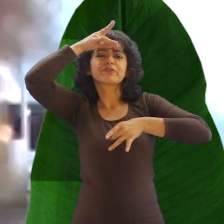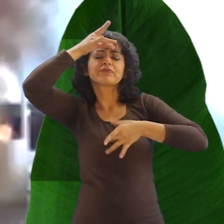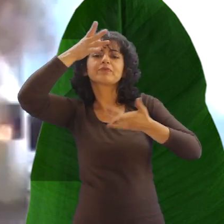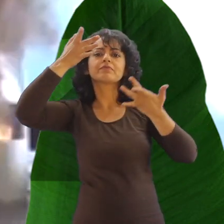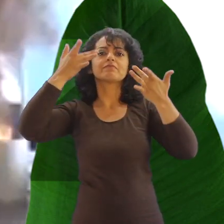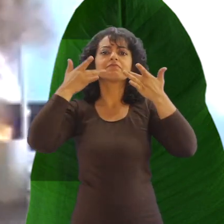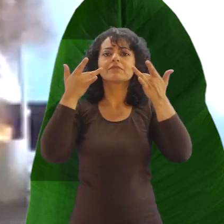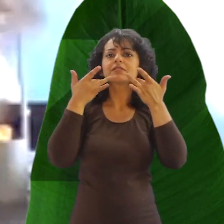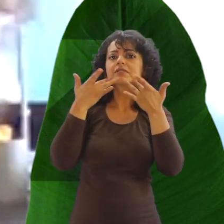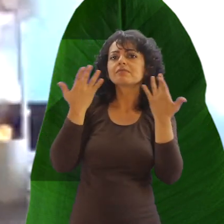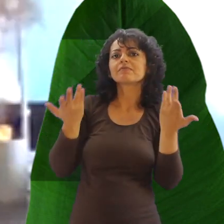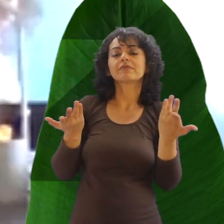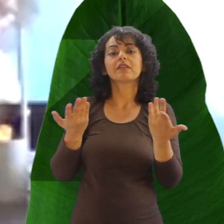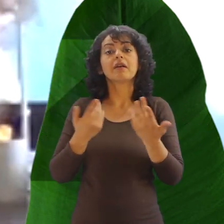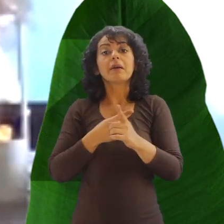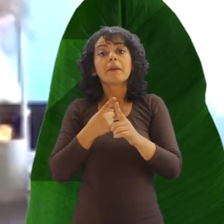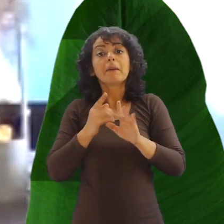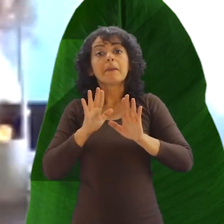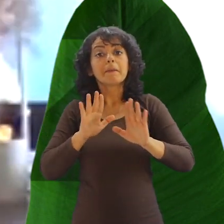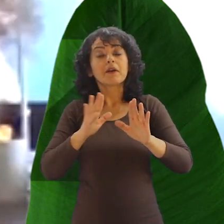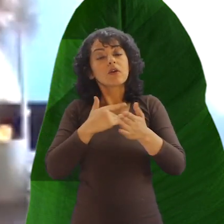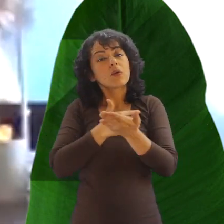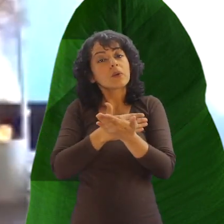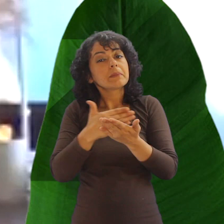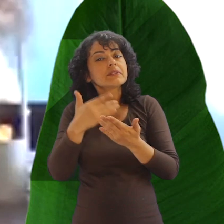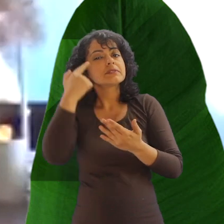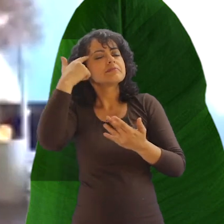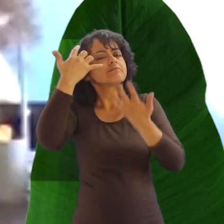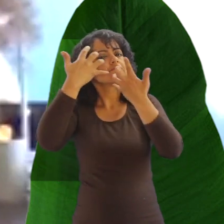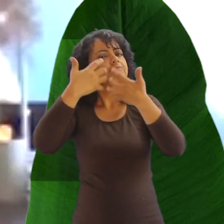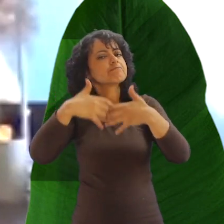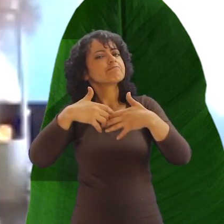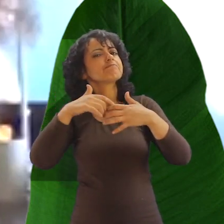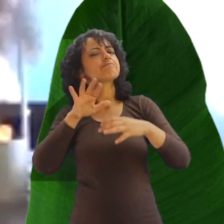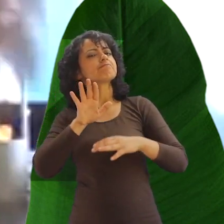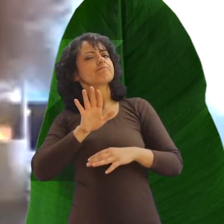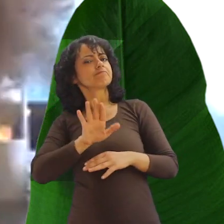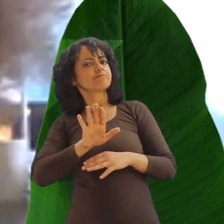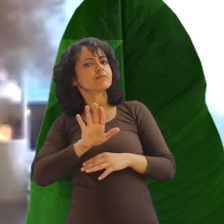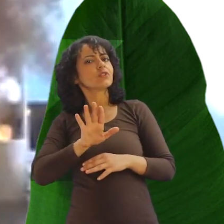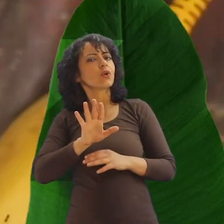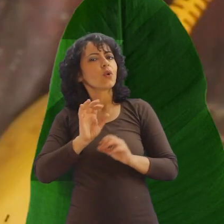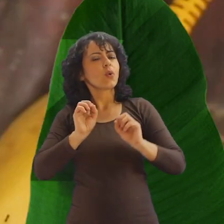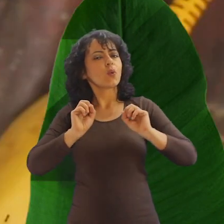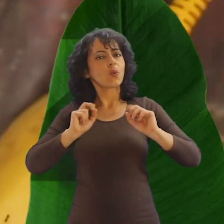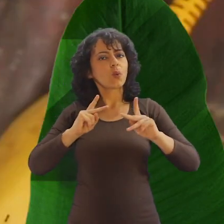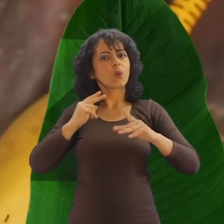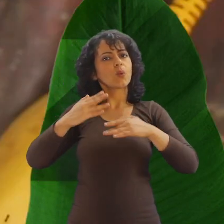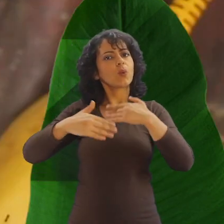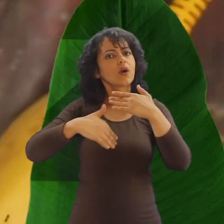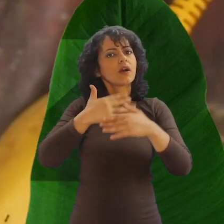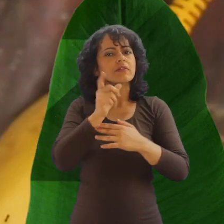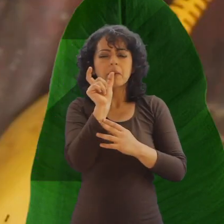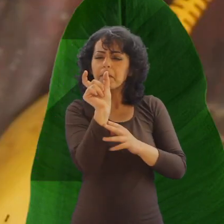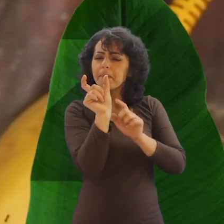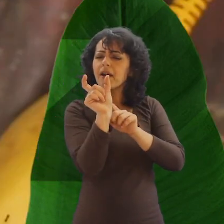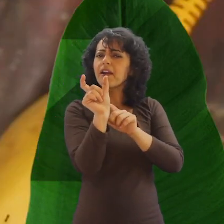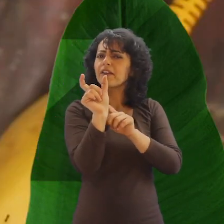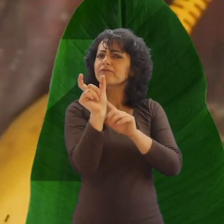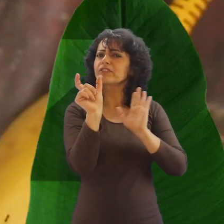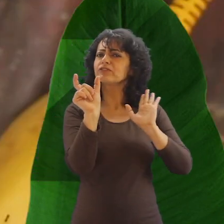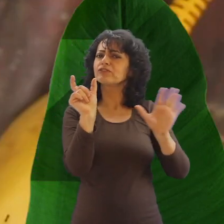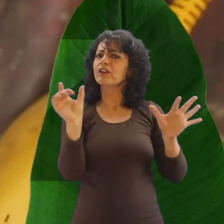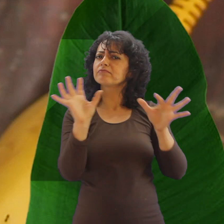aí, quando eu achei esse termo, eu falei, olha só, um termo curtinho, tranquilo, que já dá conta disso tudo. Mas eram famílias, era uma